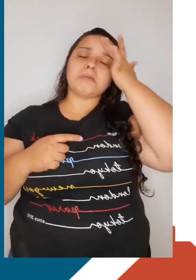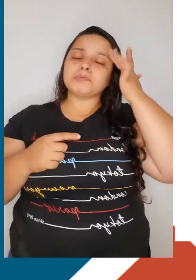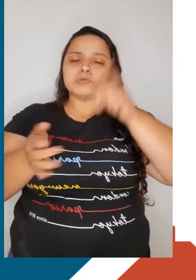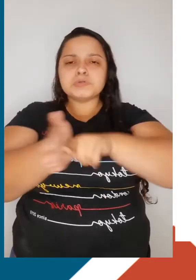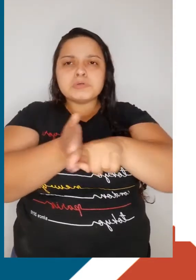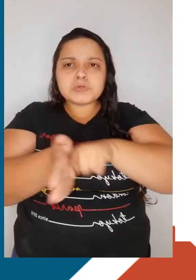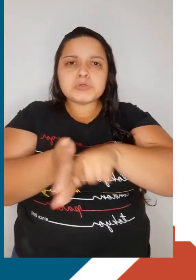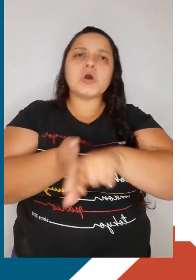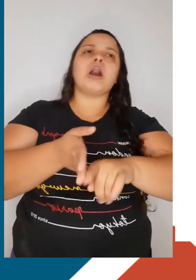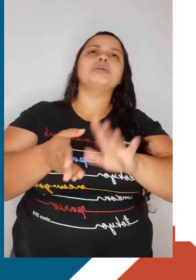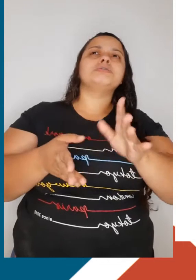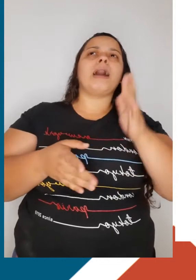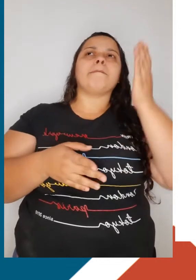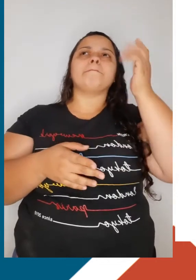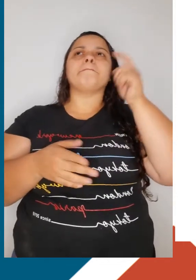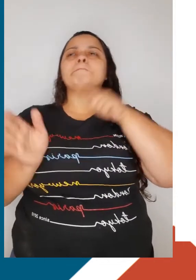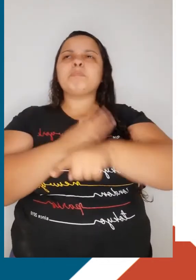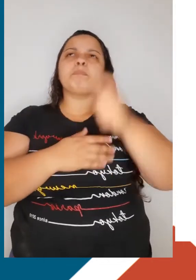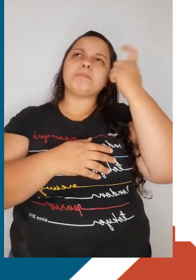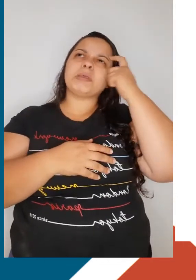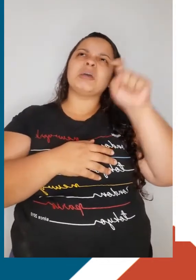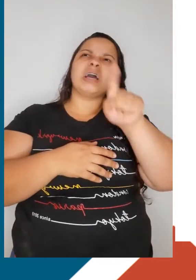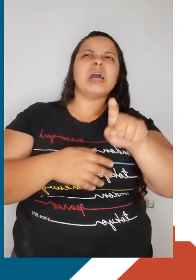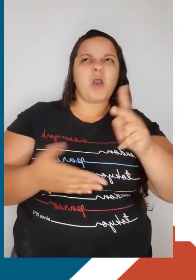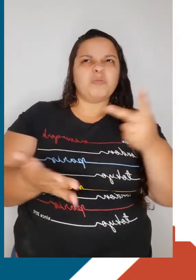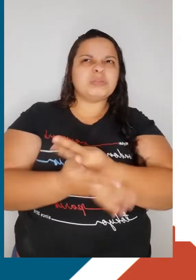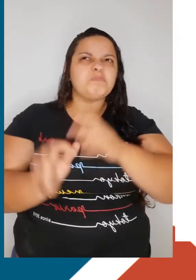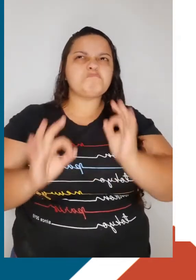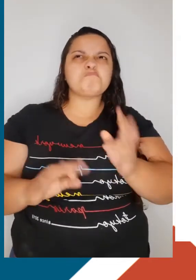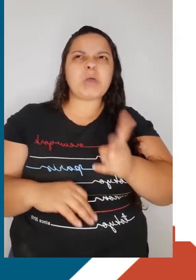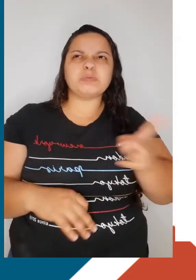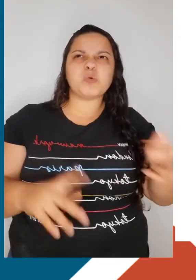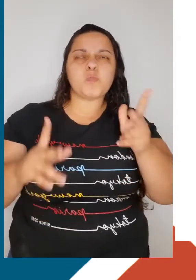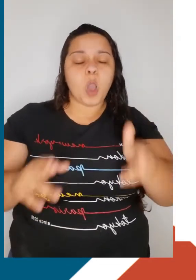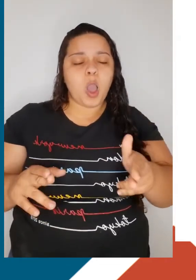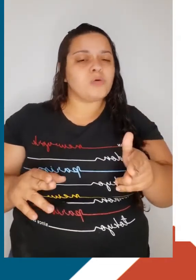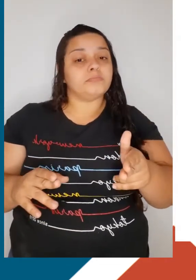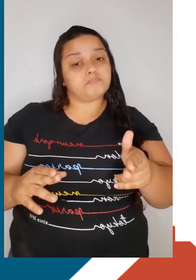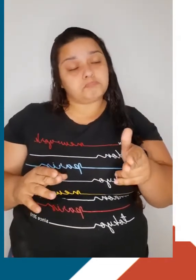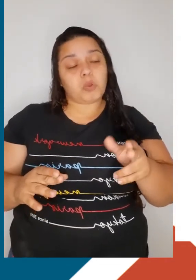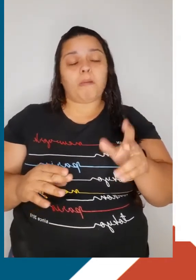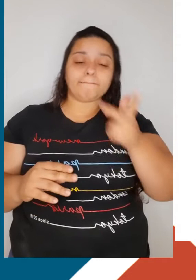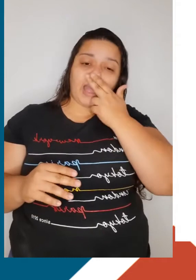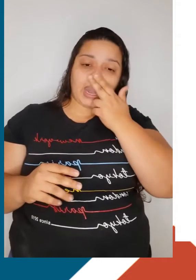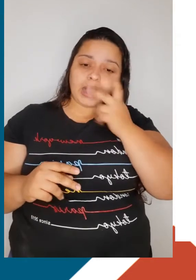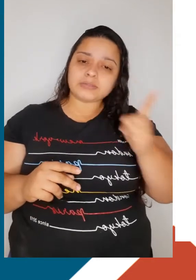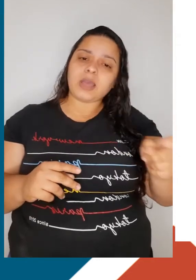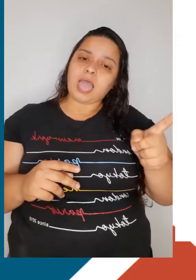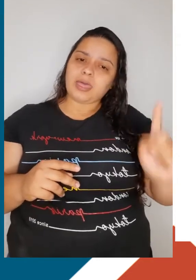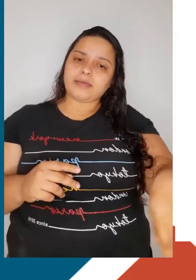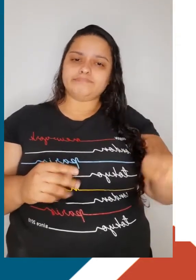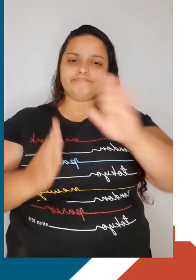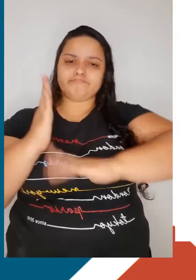grito existiu e dessa maneira às margens do rio Ipiranga. O que sabemos é que essa imagem ela é uma representação, isto é,